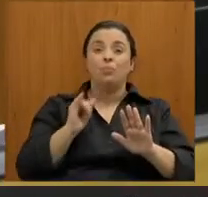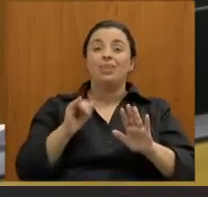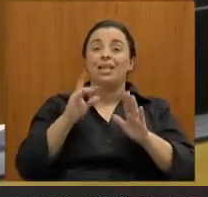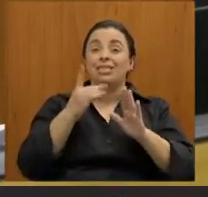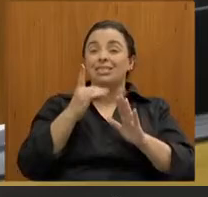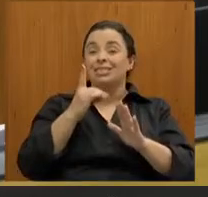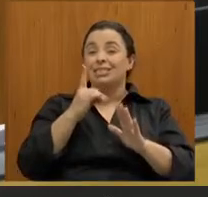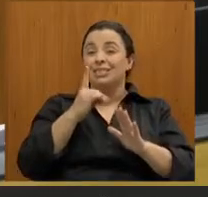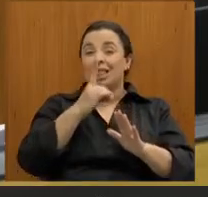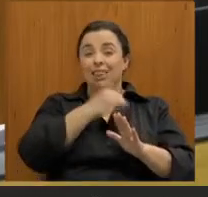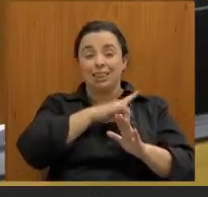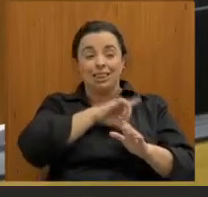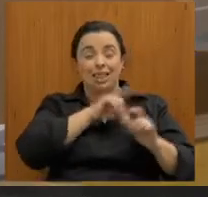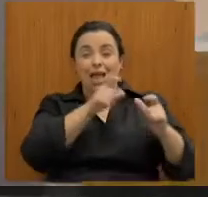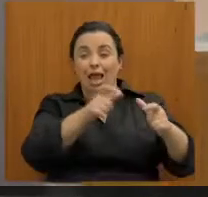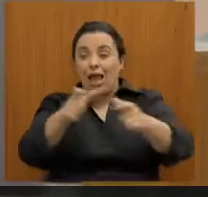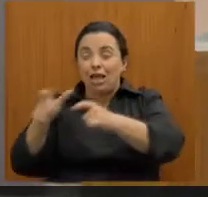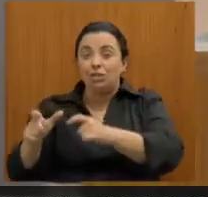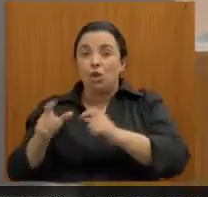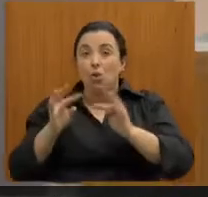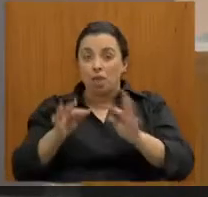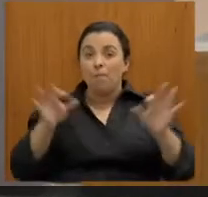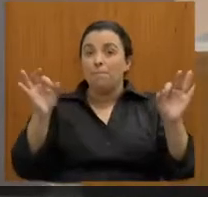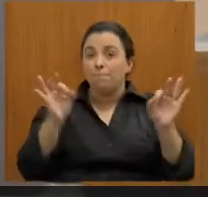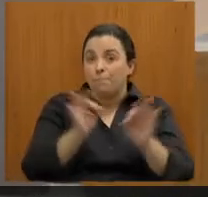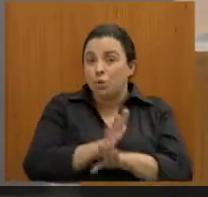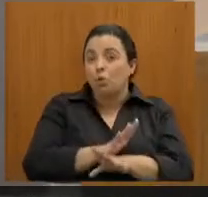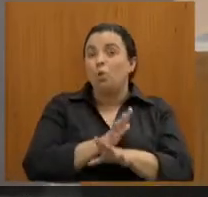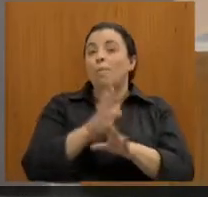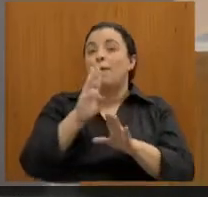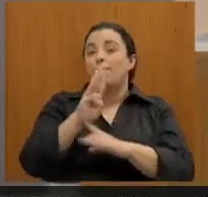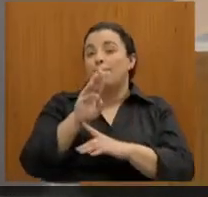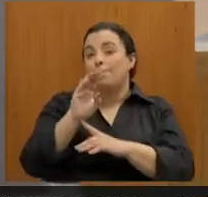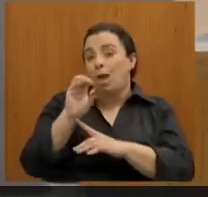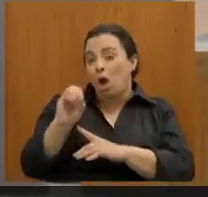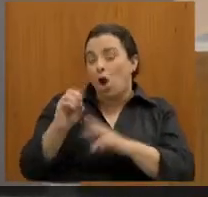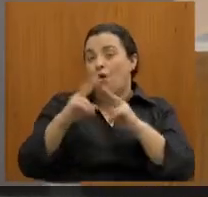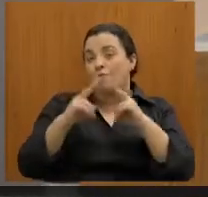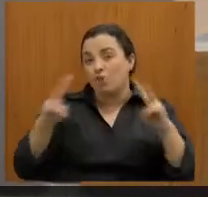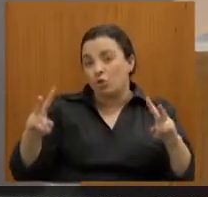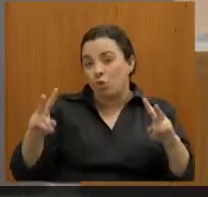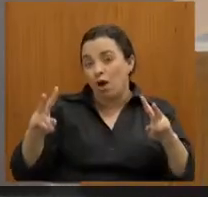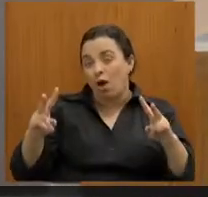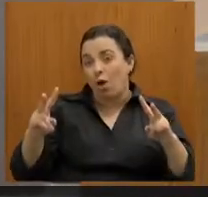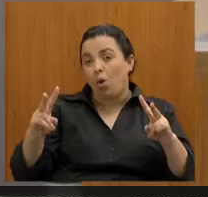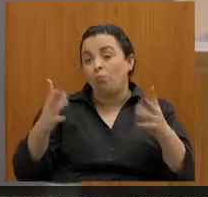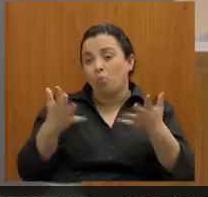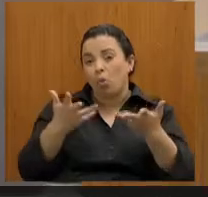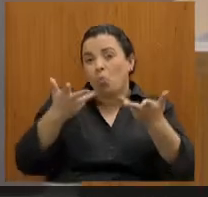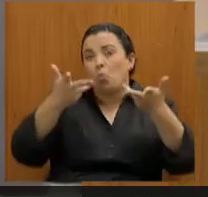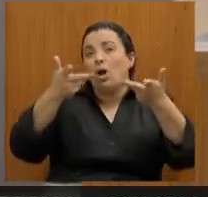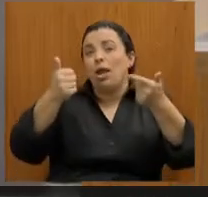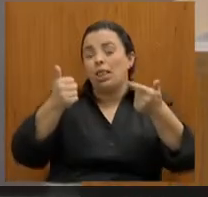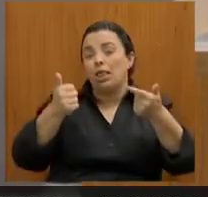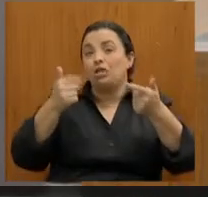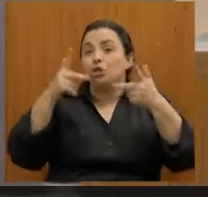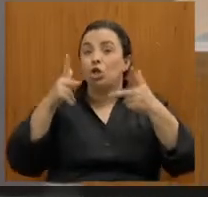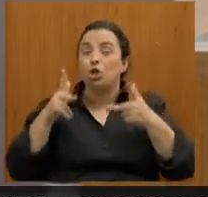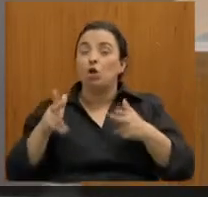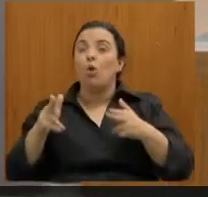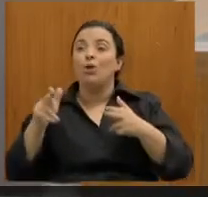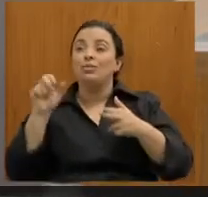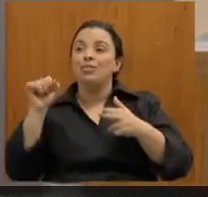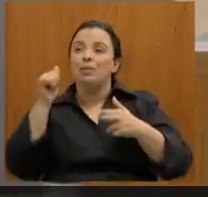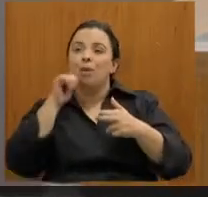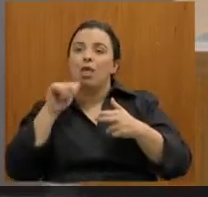Preparadas para receber o boletim de ocorrência policial com tanta eficiência o virtual com tanta eficiência quanto ao